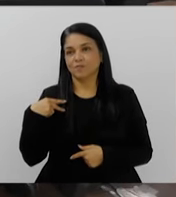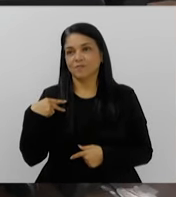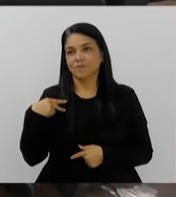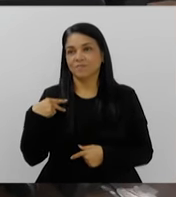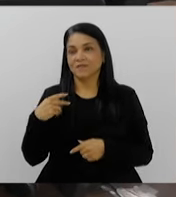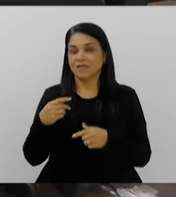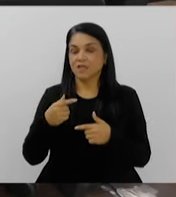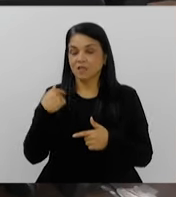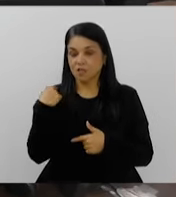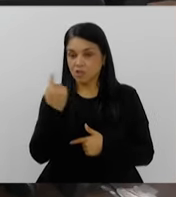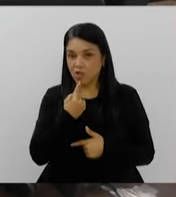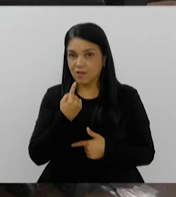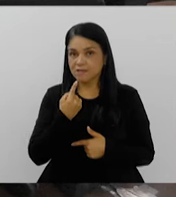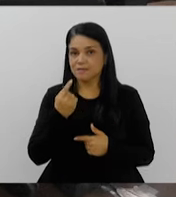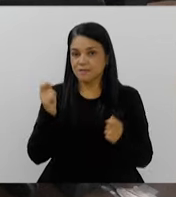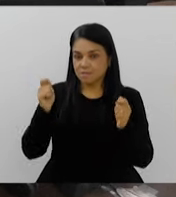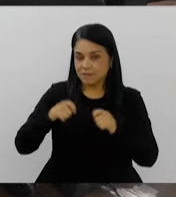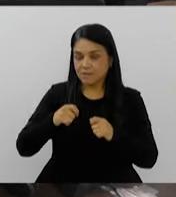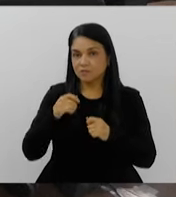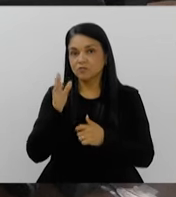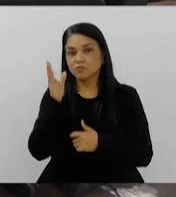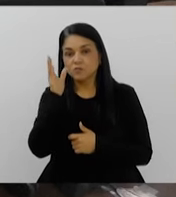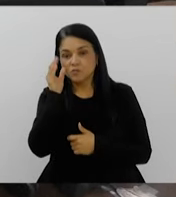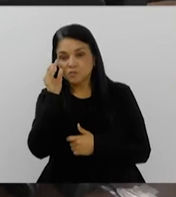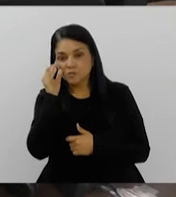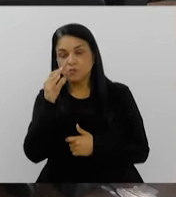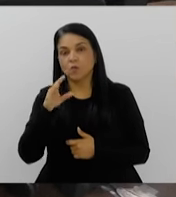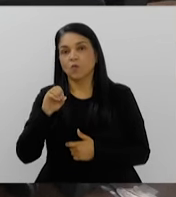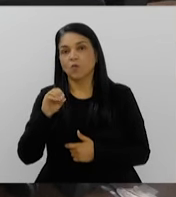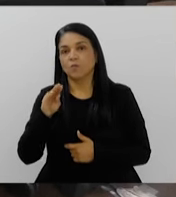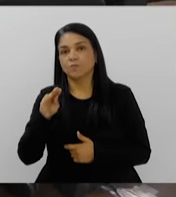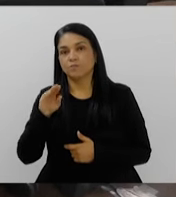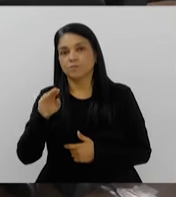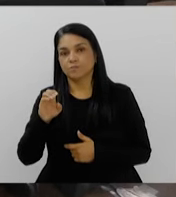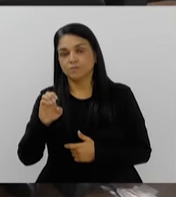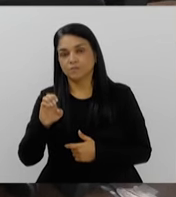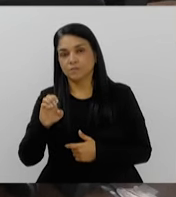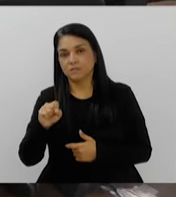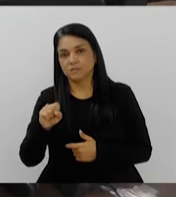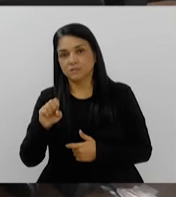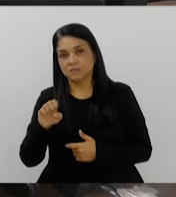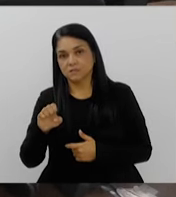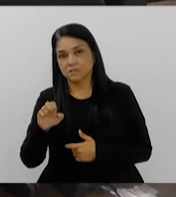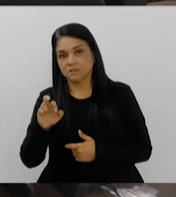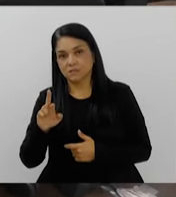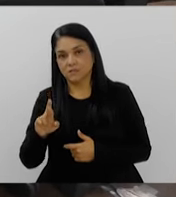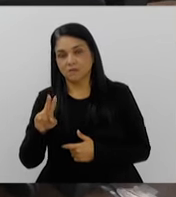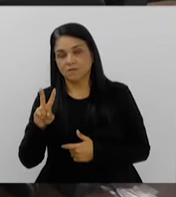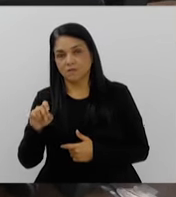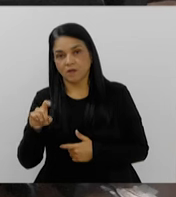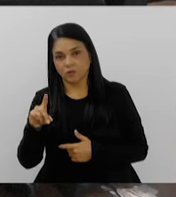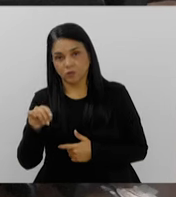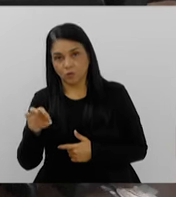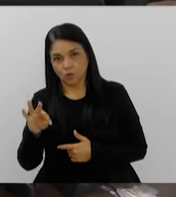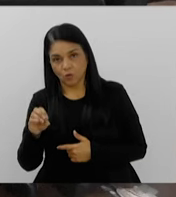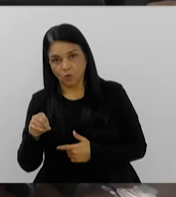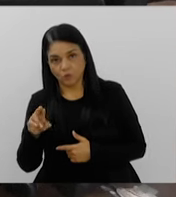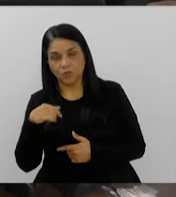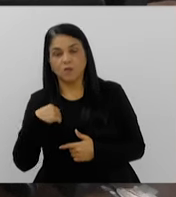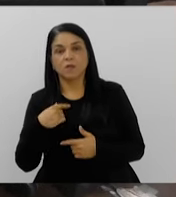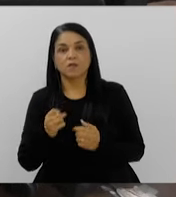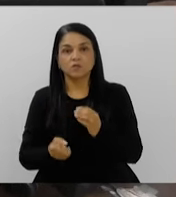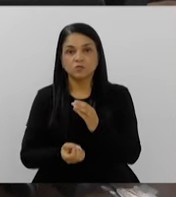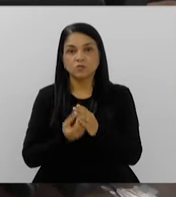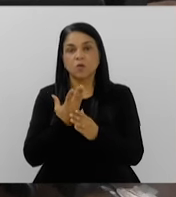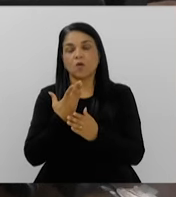de criar observatórios, ainda que não implique em acréscimo de despesa ou novos cargos, mas é a discussão